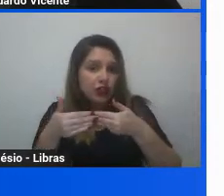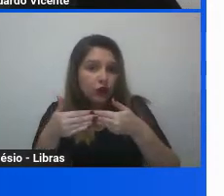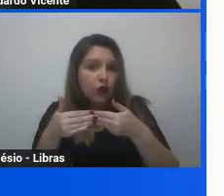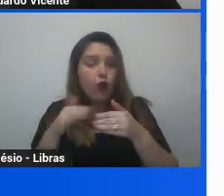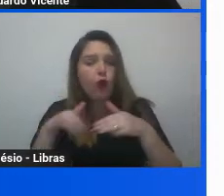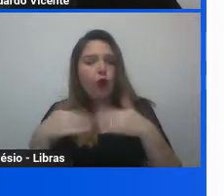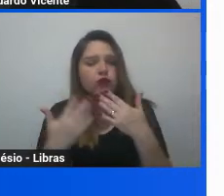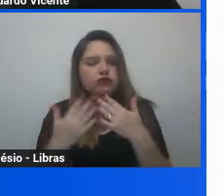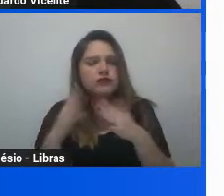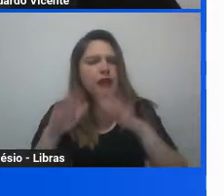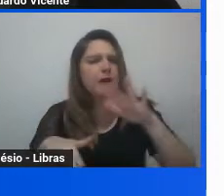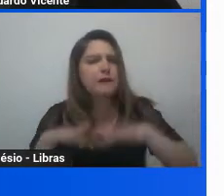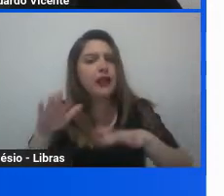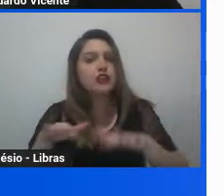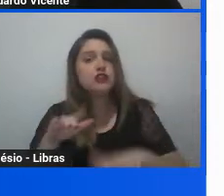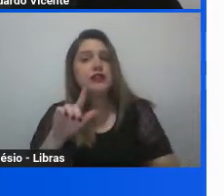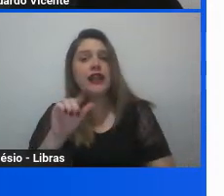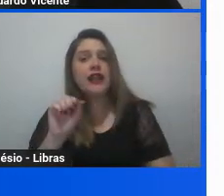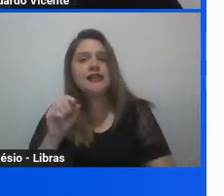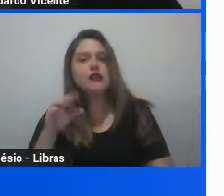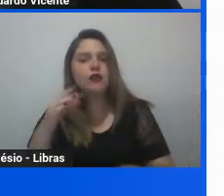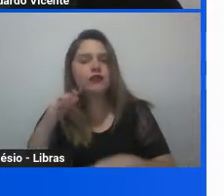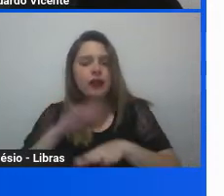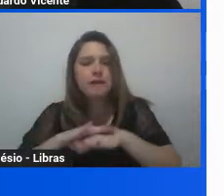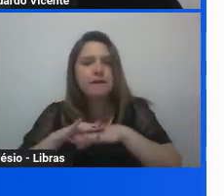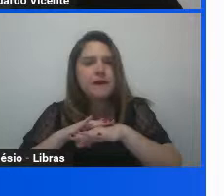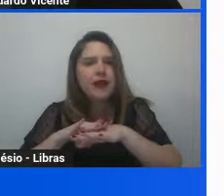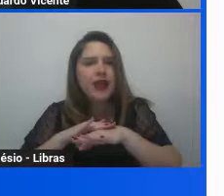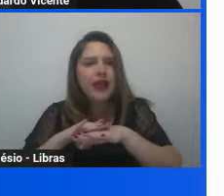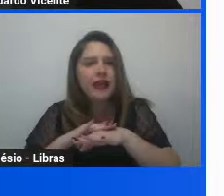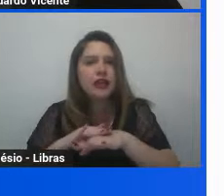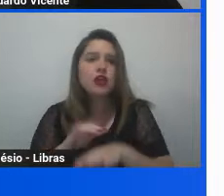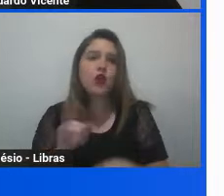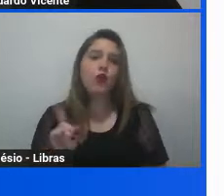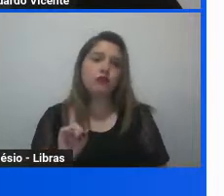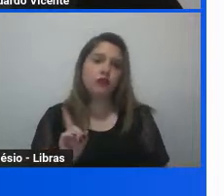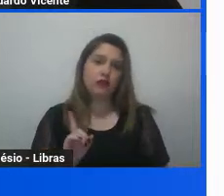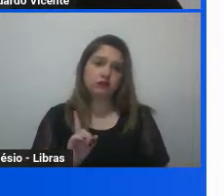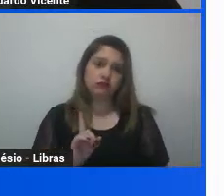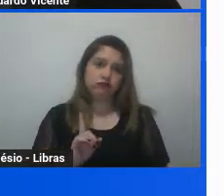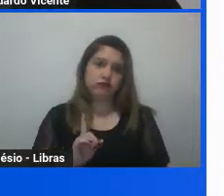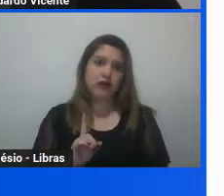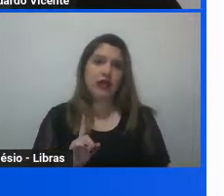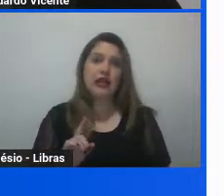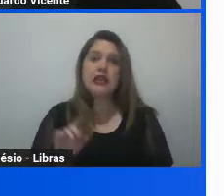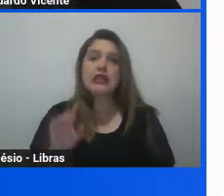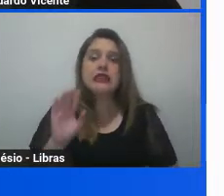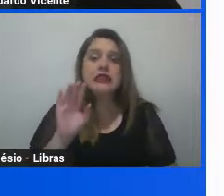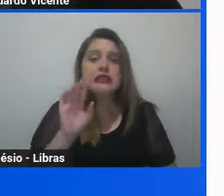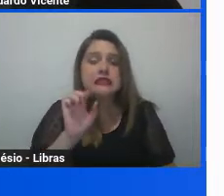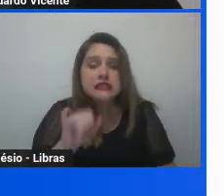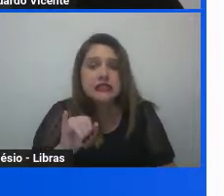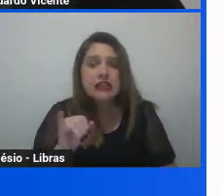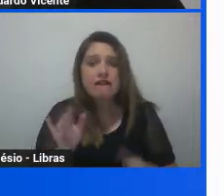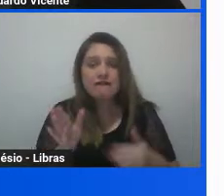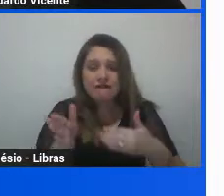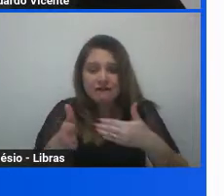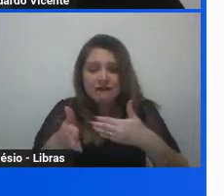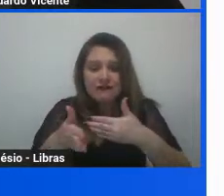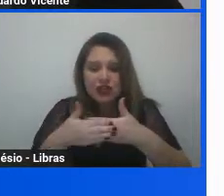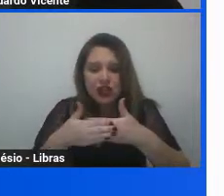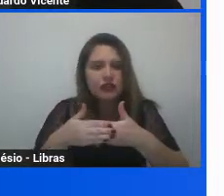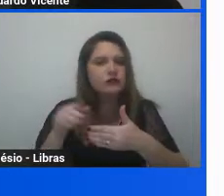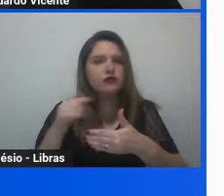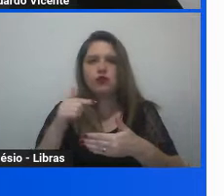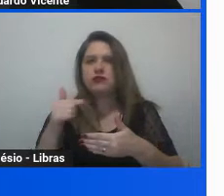lesão ou não da pele. Então, quando ela é fechada? Quando não há uma lesão, um rompimento da pele. Quando ela é aberta? Quando